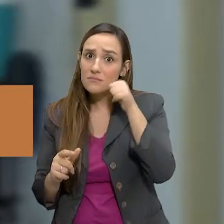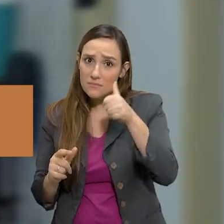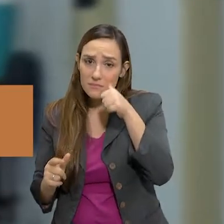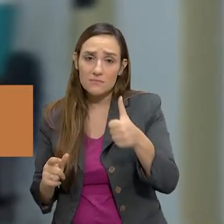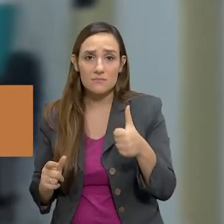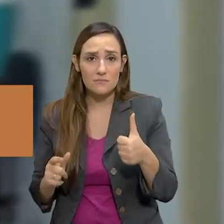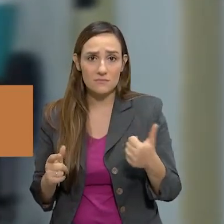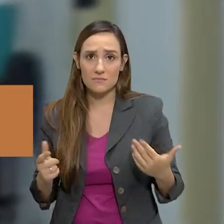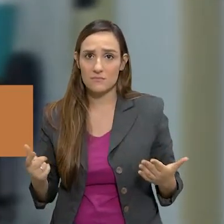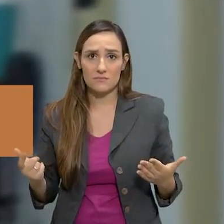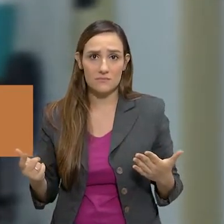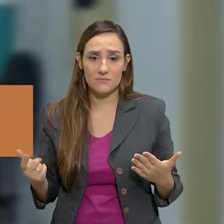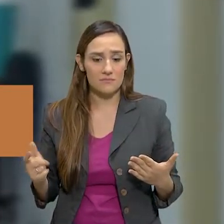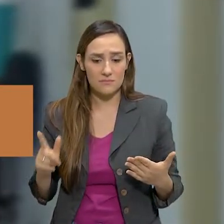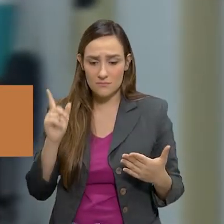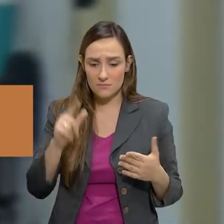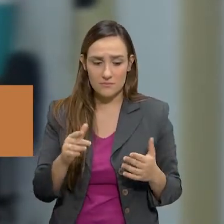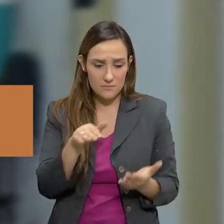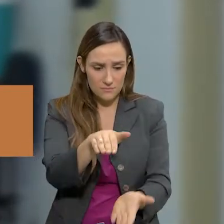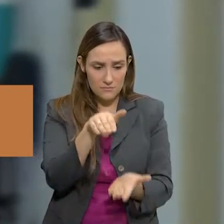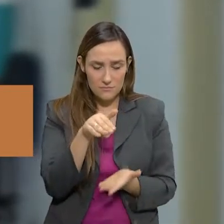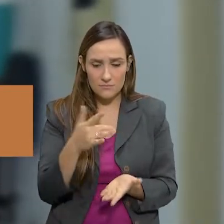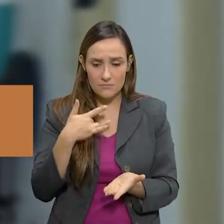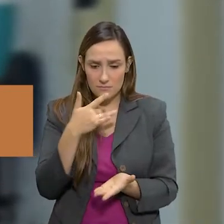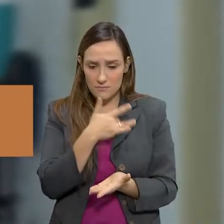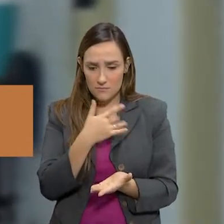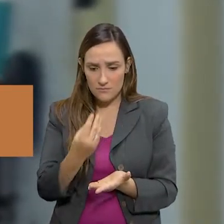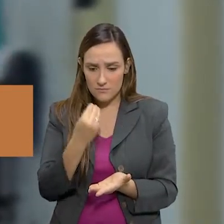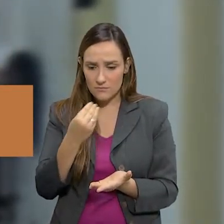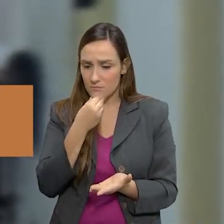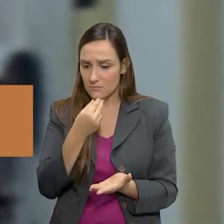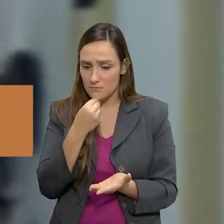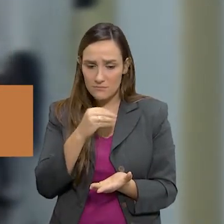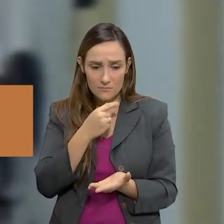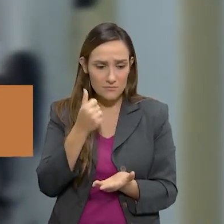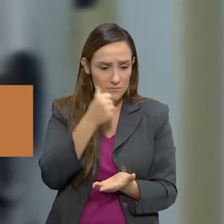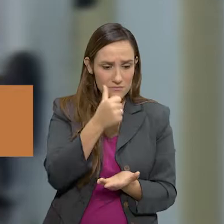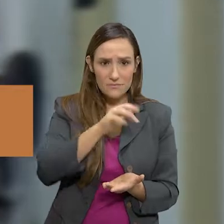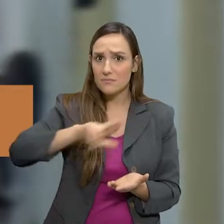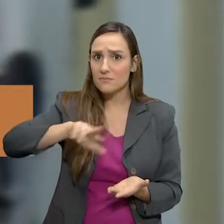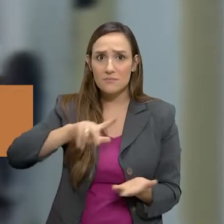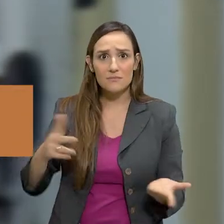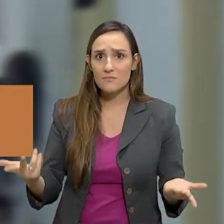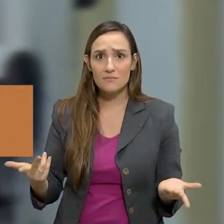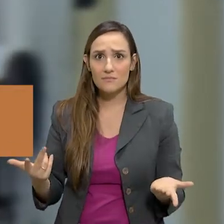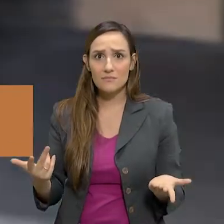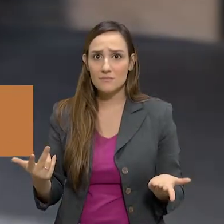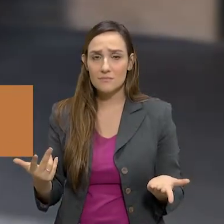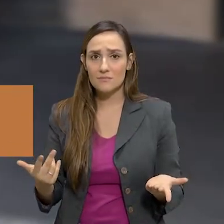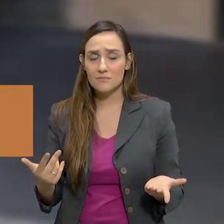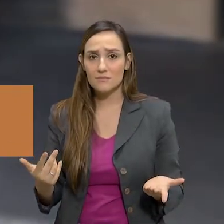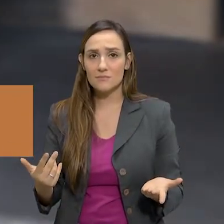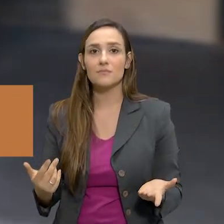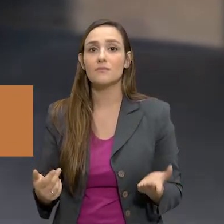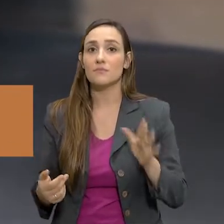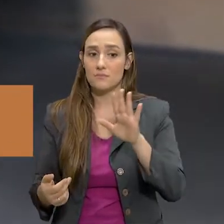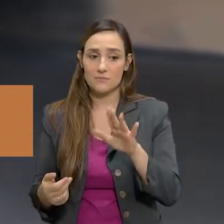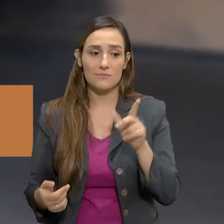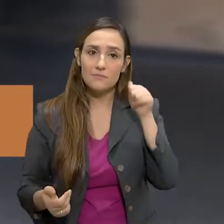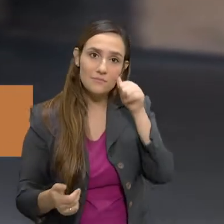kit higiene, é o mesmo kit higiene que vai para os homens e nós mulheres temos as peculiaridades. Então, a gente verificou que